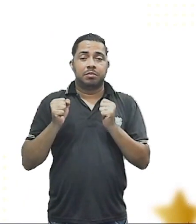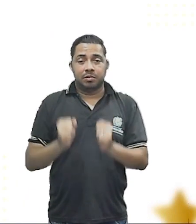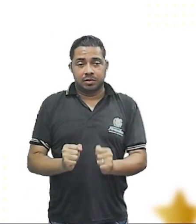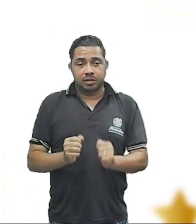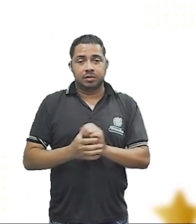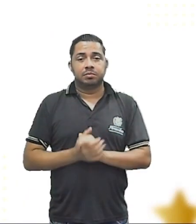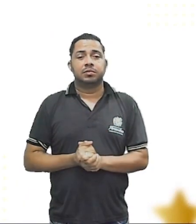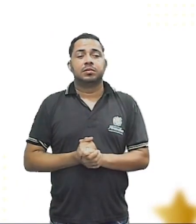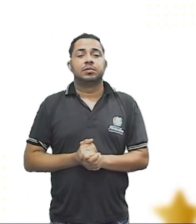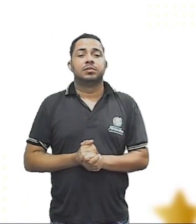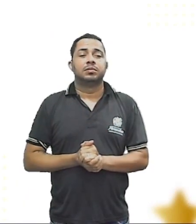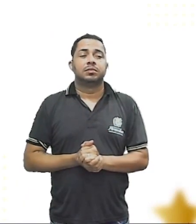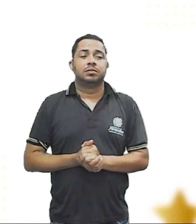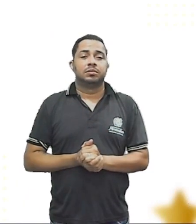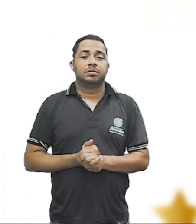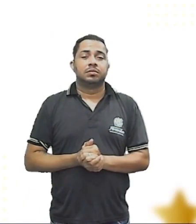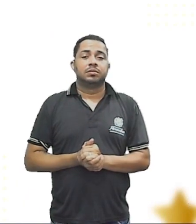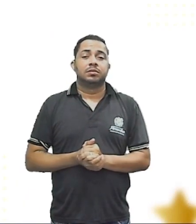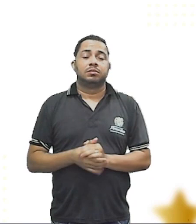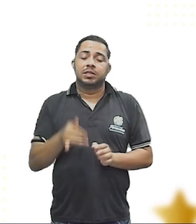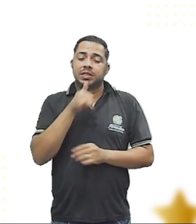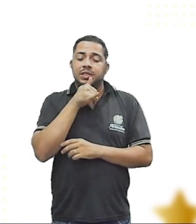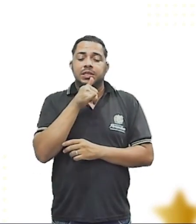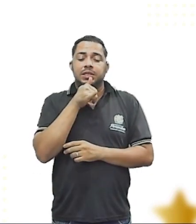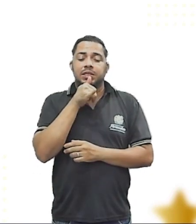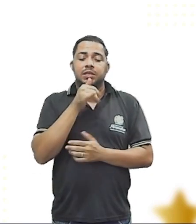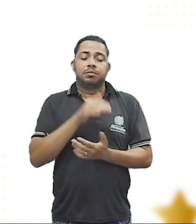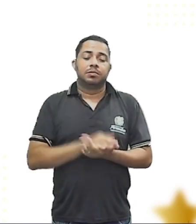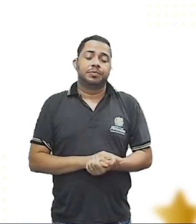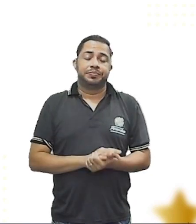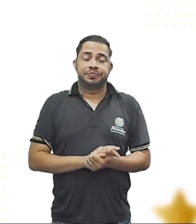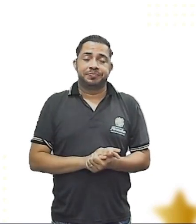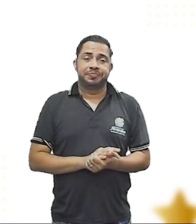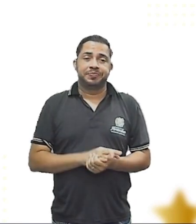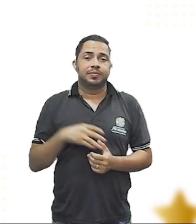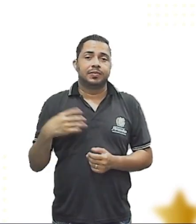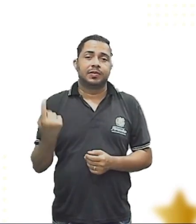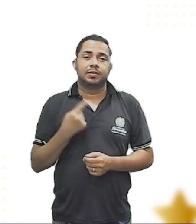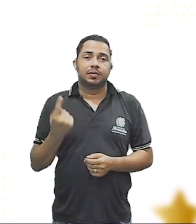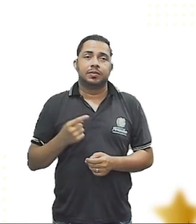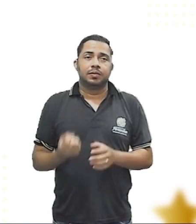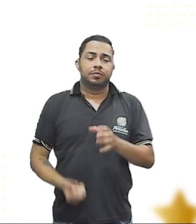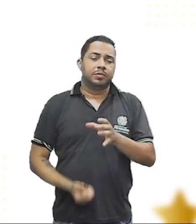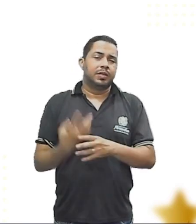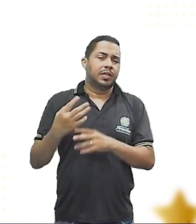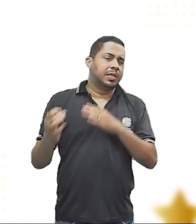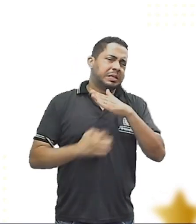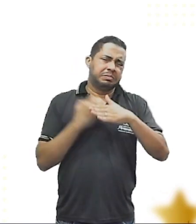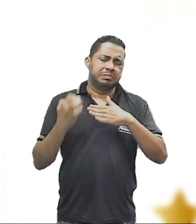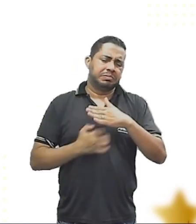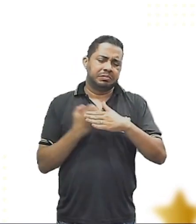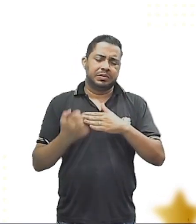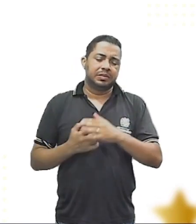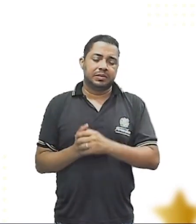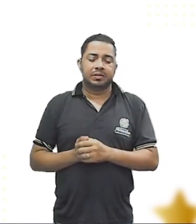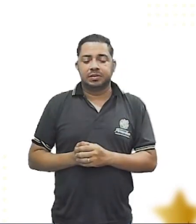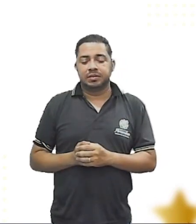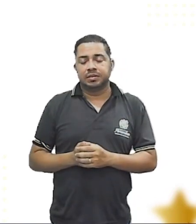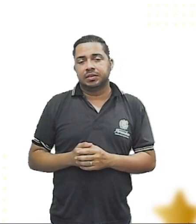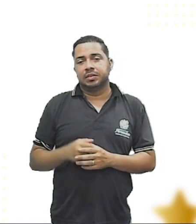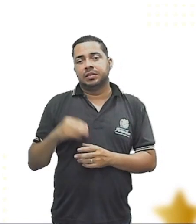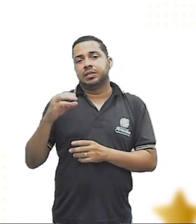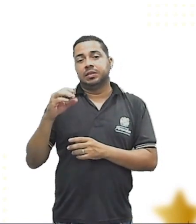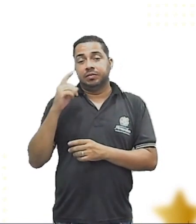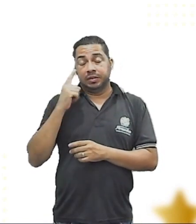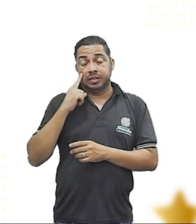segmentar. Por exemplo, vamos botar a empresa Centauro, né?